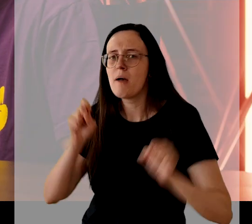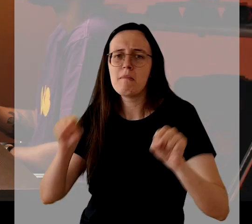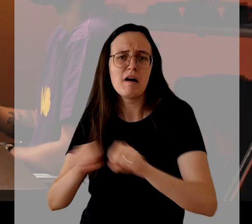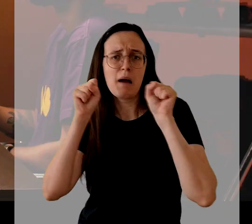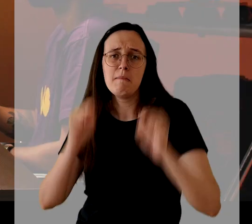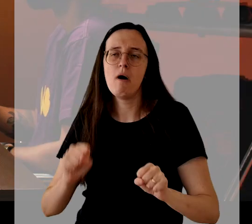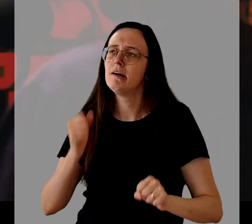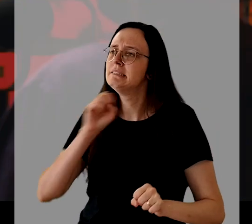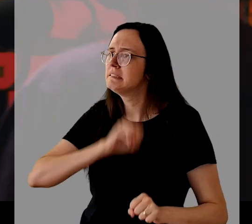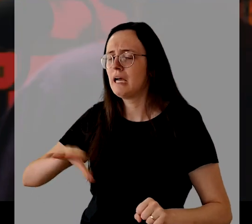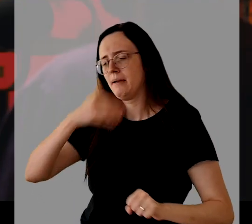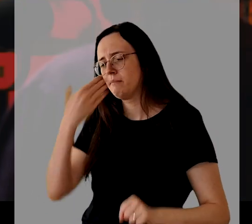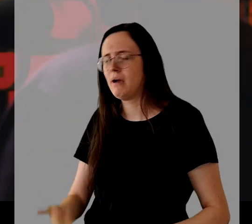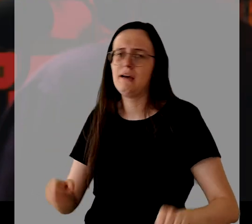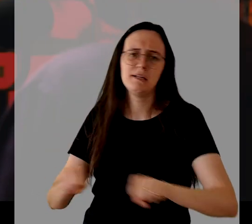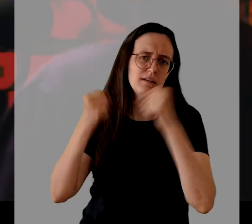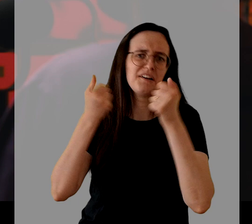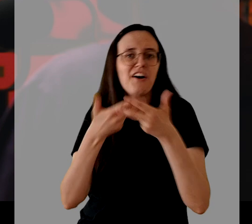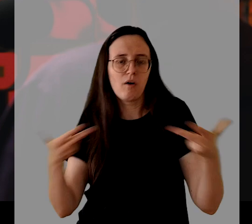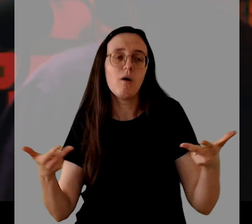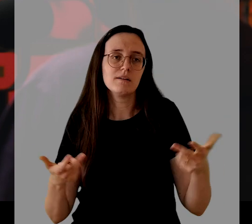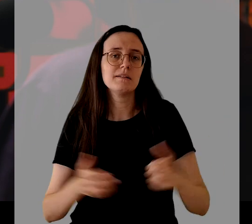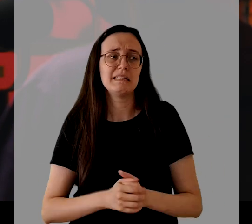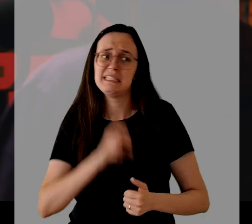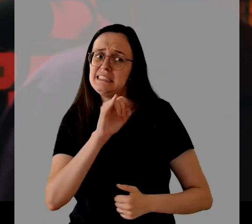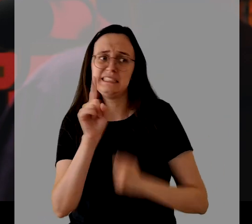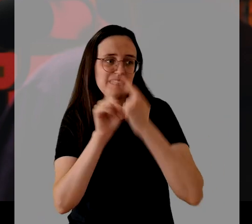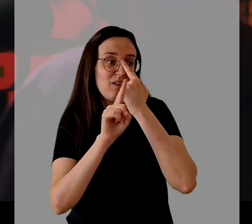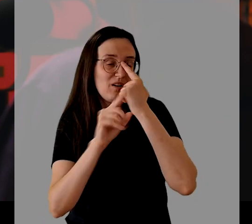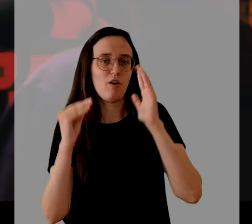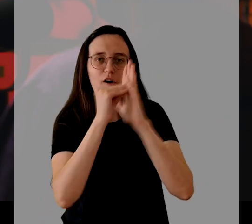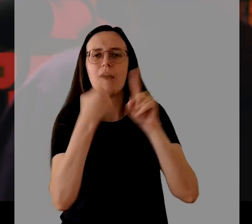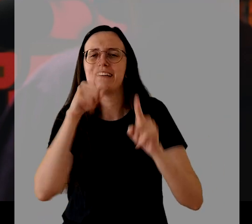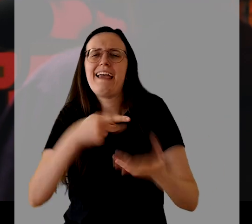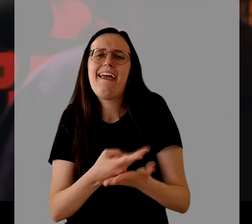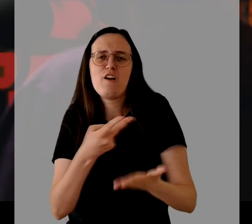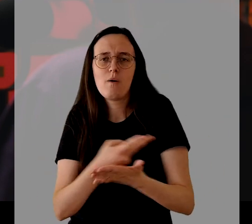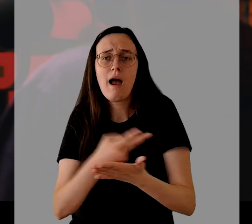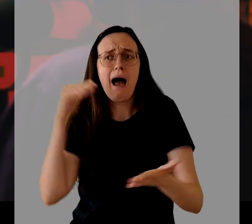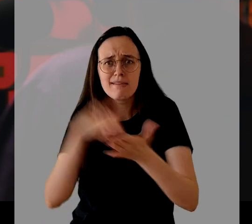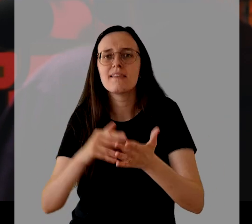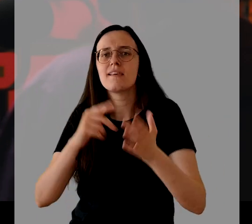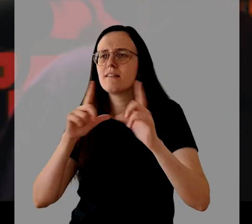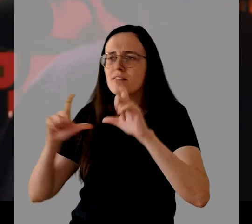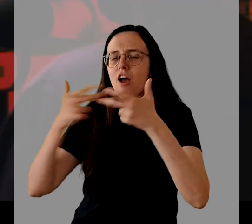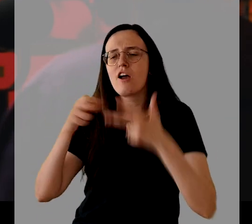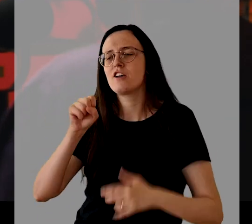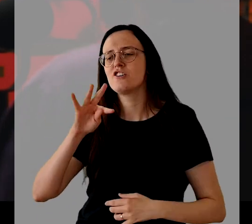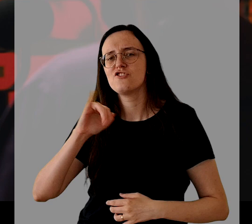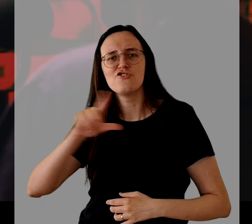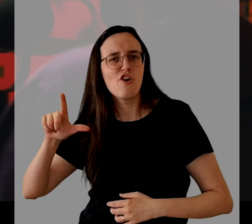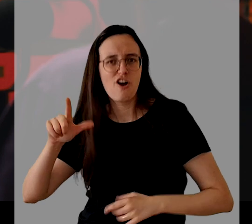que você sai corre o risco de, sei lá, derrubar, cair, estragar. Então, realmente, se você não coloca isso, que normalmente é o erro até de quem é